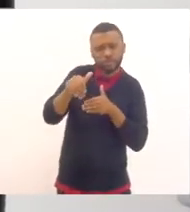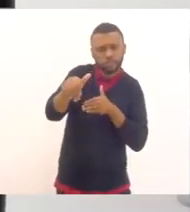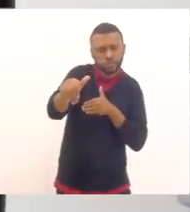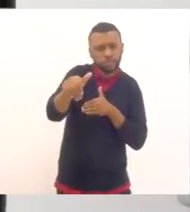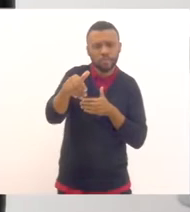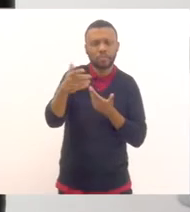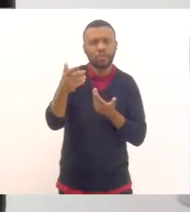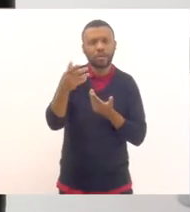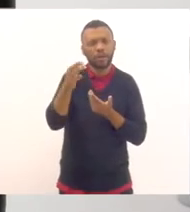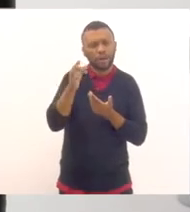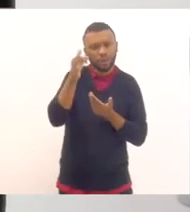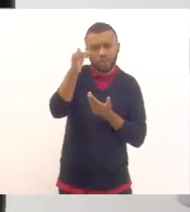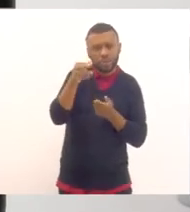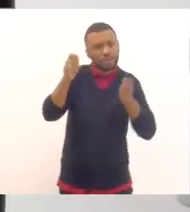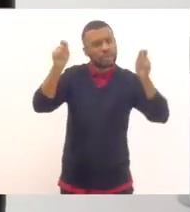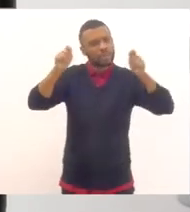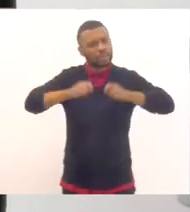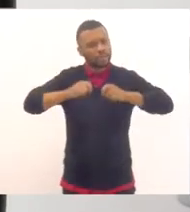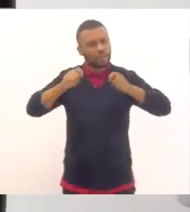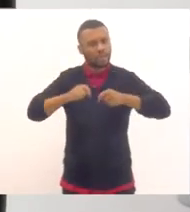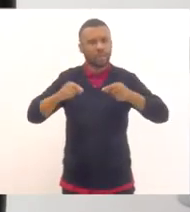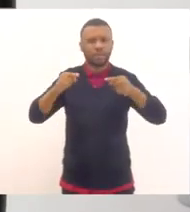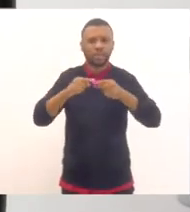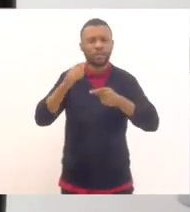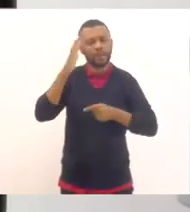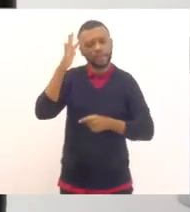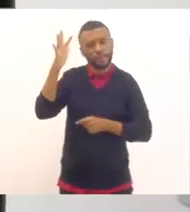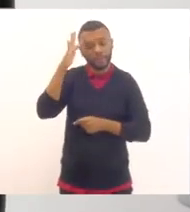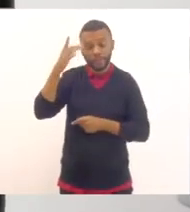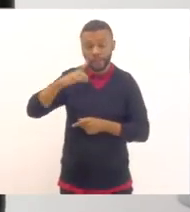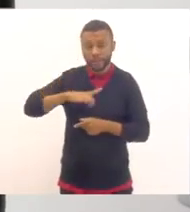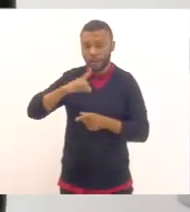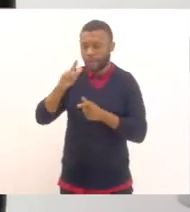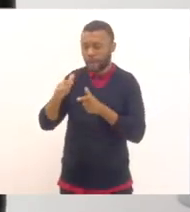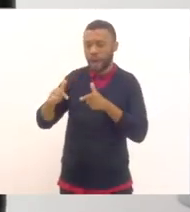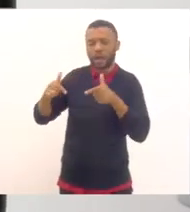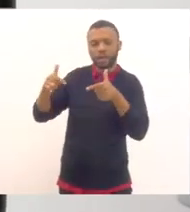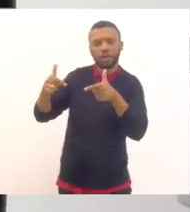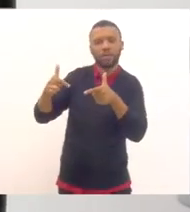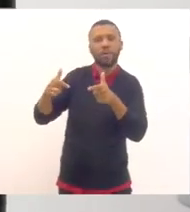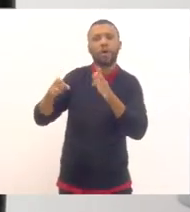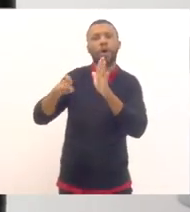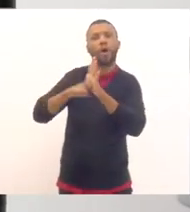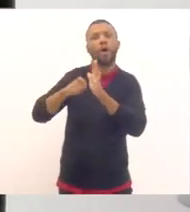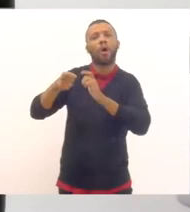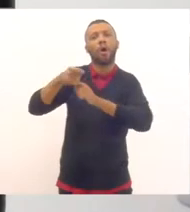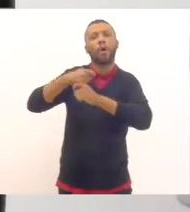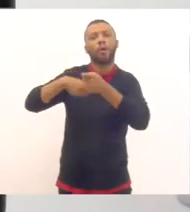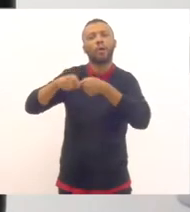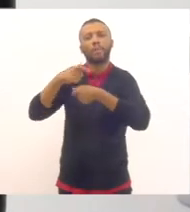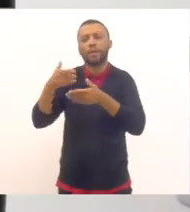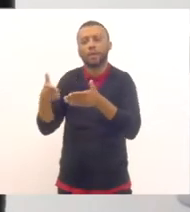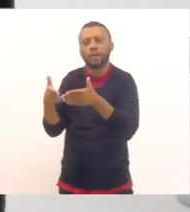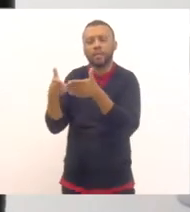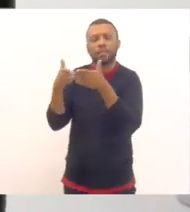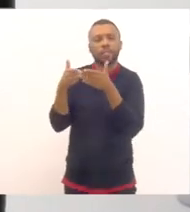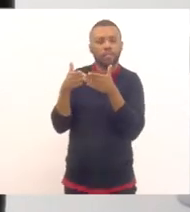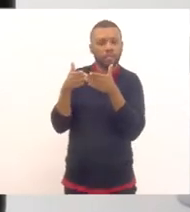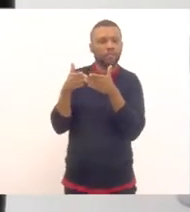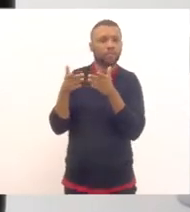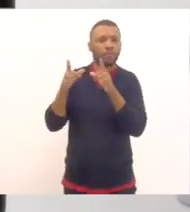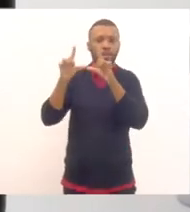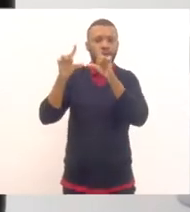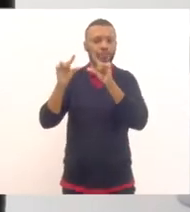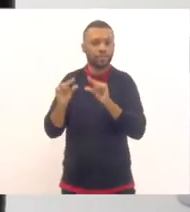apenas imagino não é que pode chegar em uma operação como essa né o crime recue aquele de kuyt